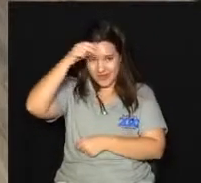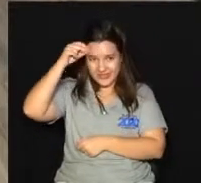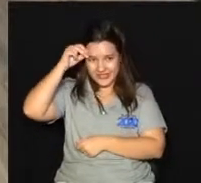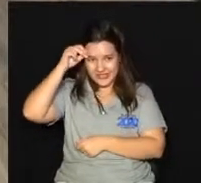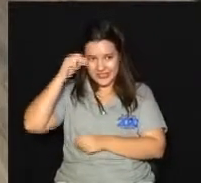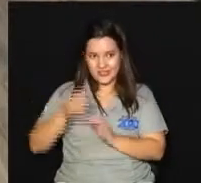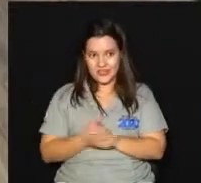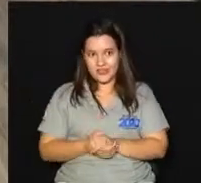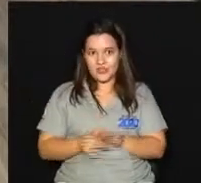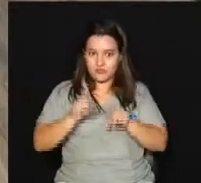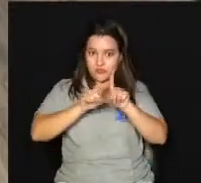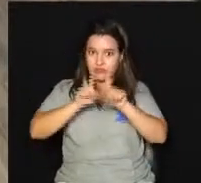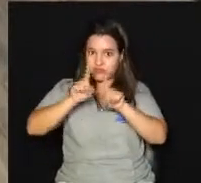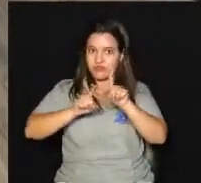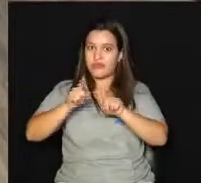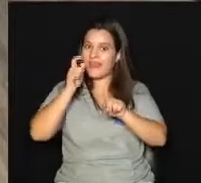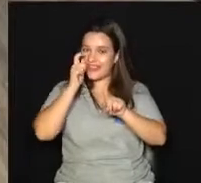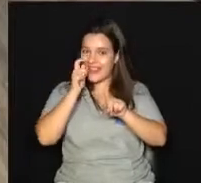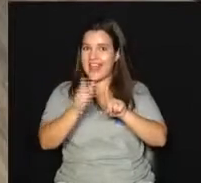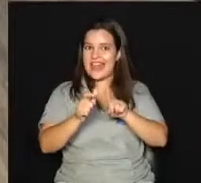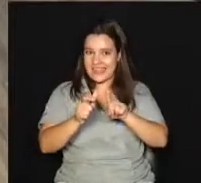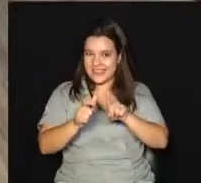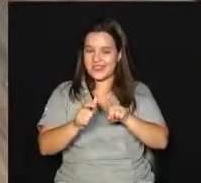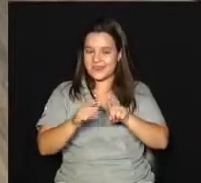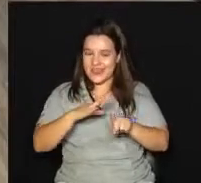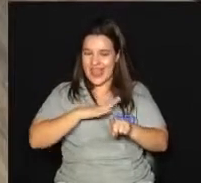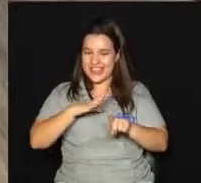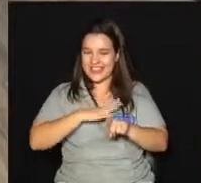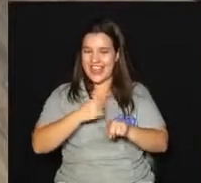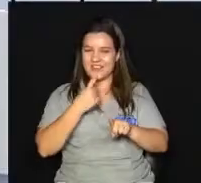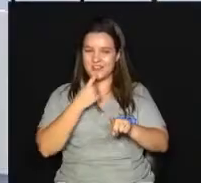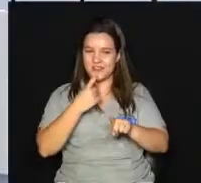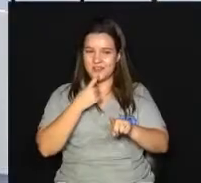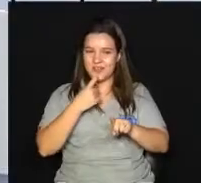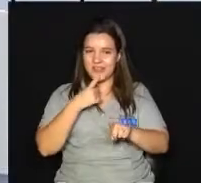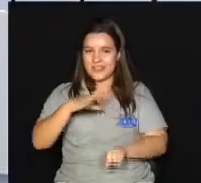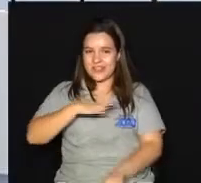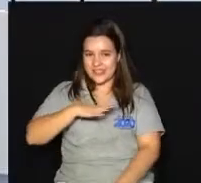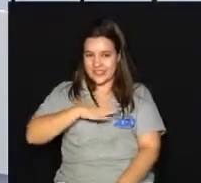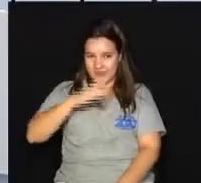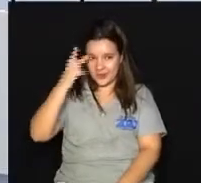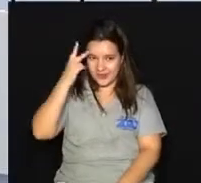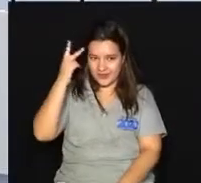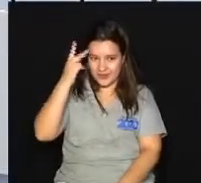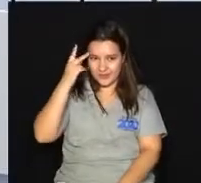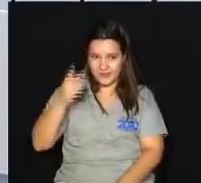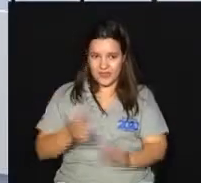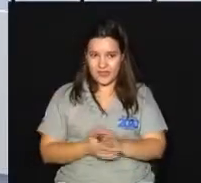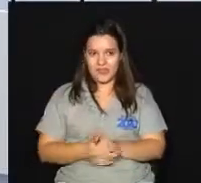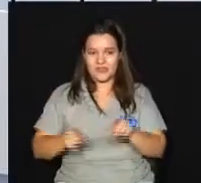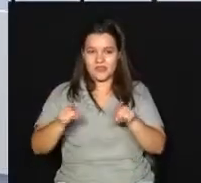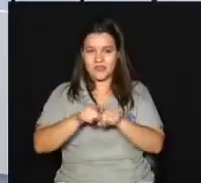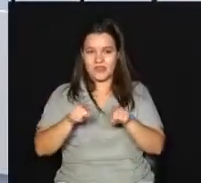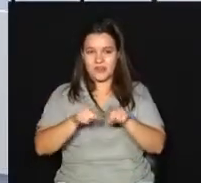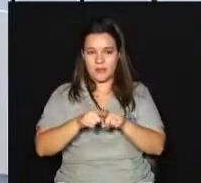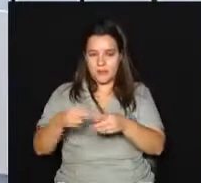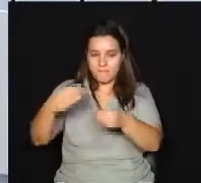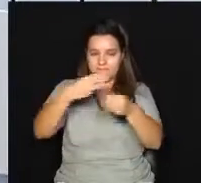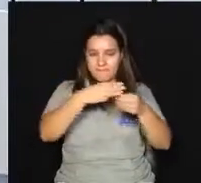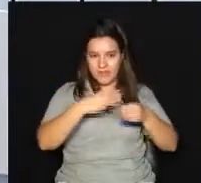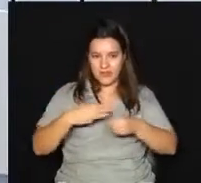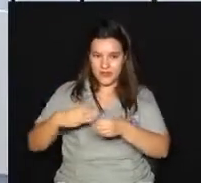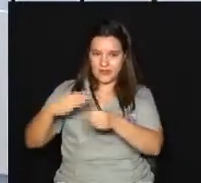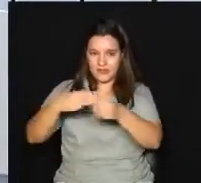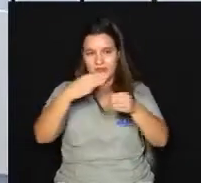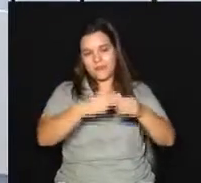que estão bastante interessantes, acirradas na cidade de Campinas, cidade de São Paulo, e já já a gente vai abordar também as regiões